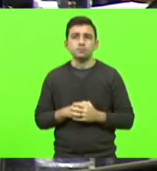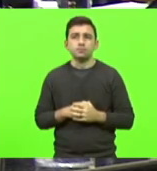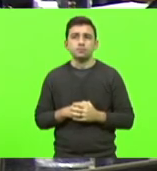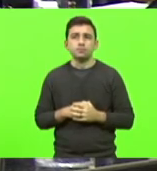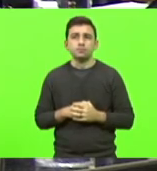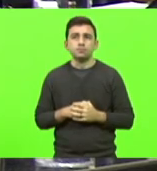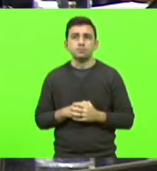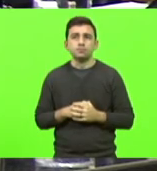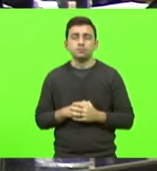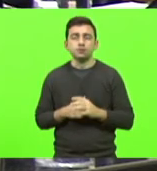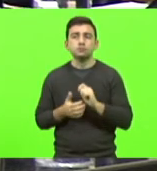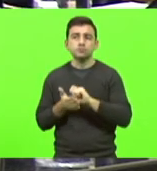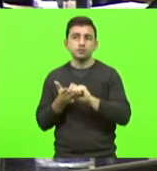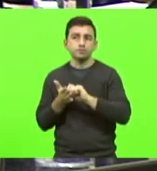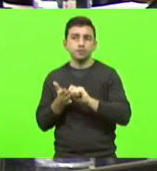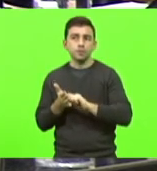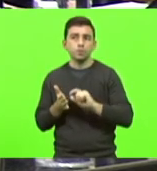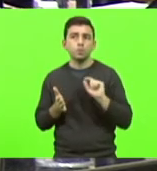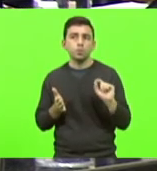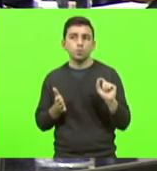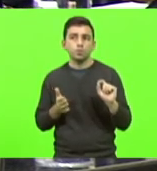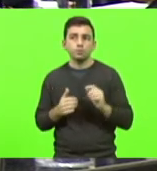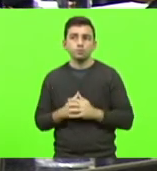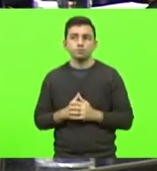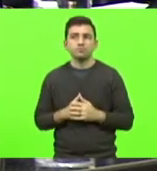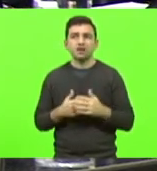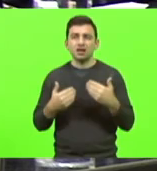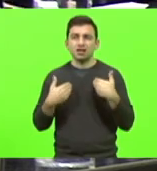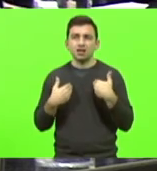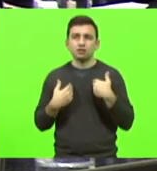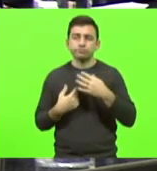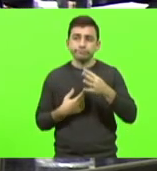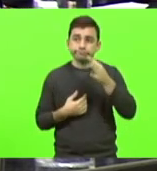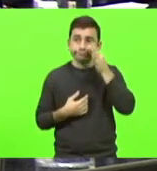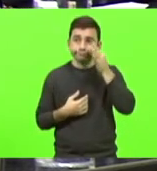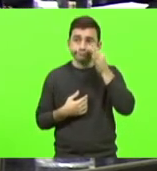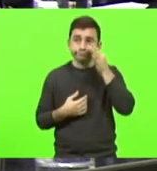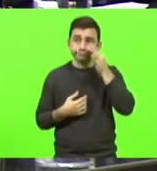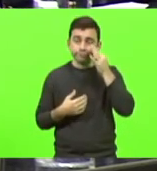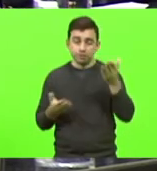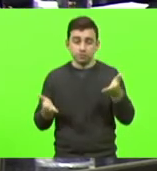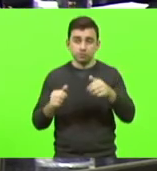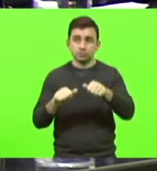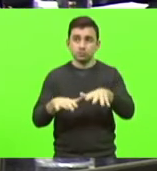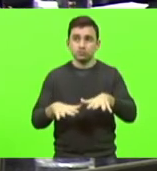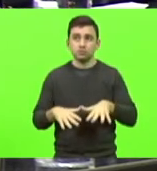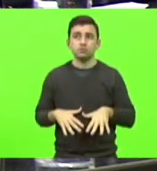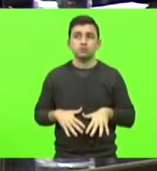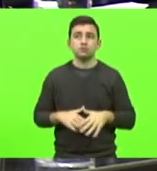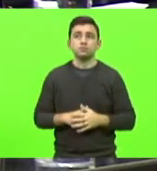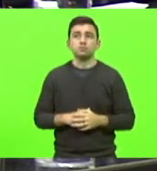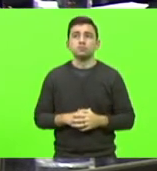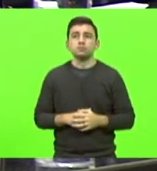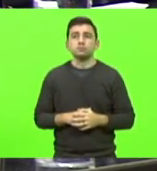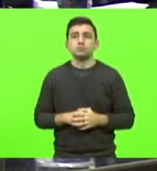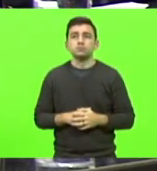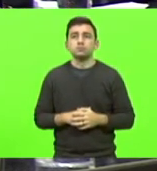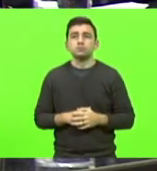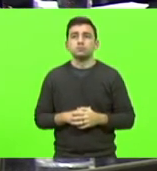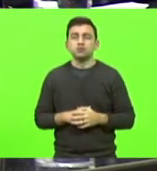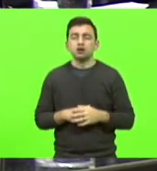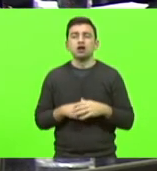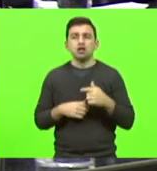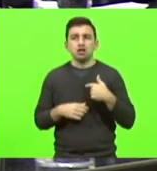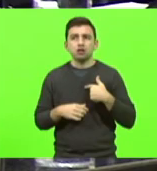e ele escreveu o seguinte para mim eu estou acompanhando a sessão bom e estou vendo